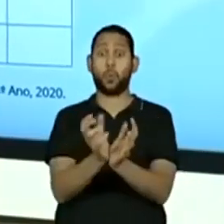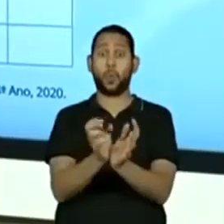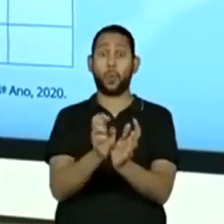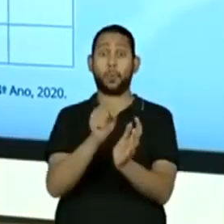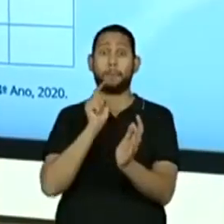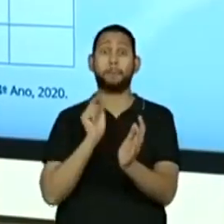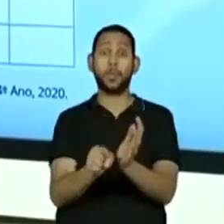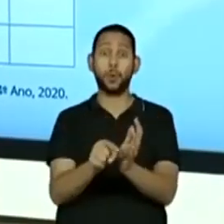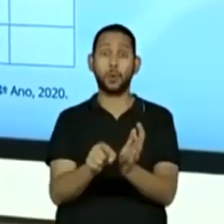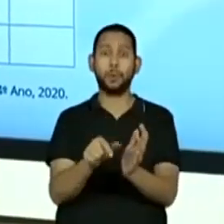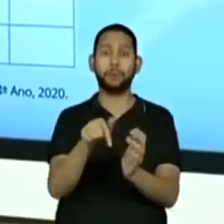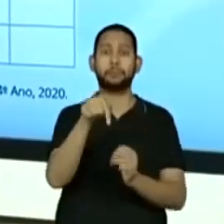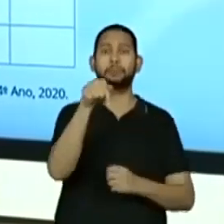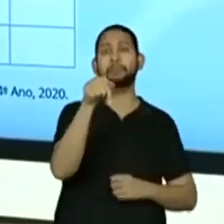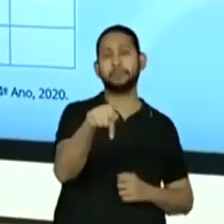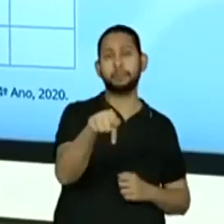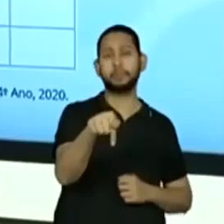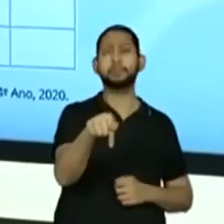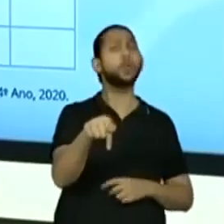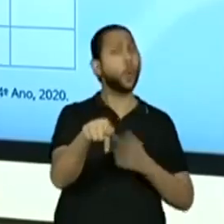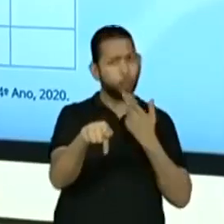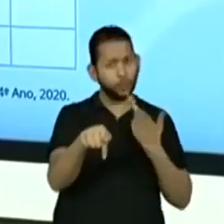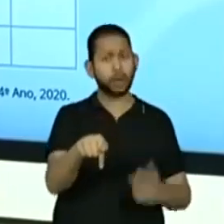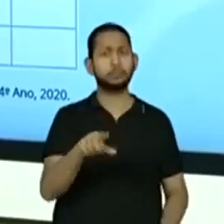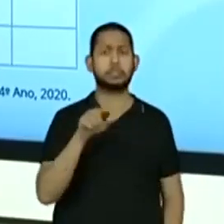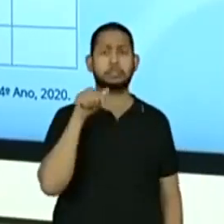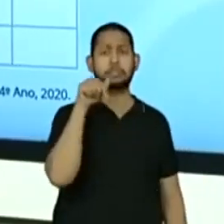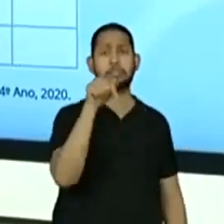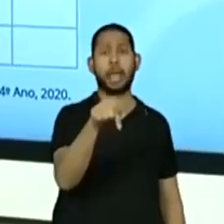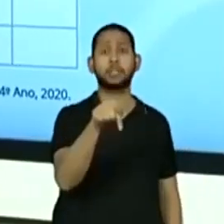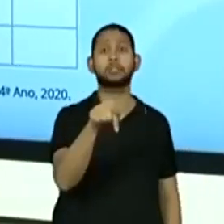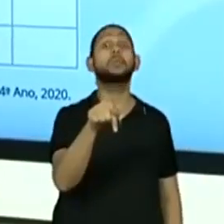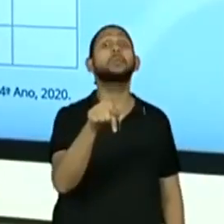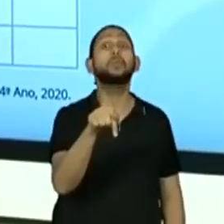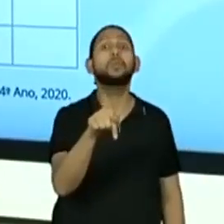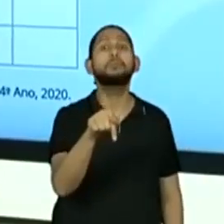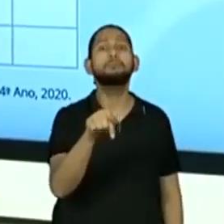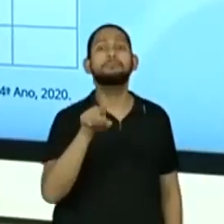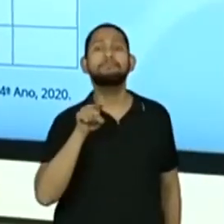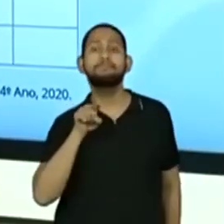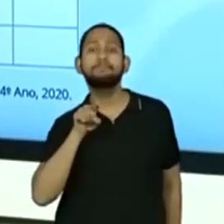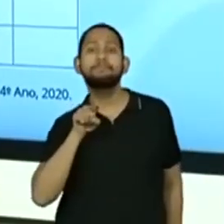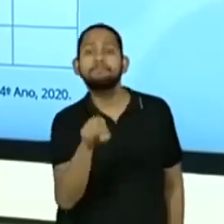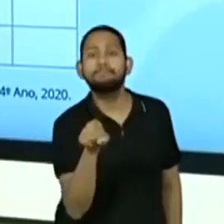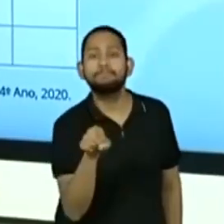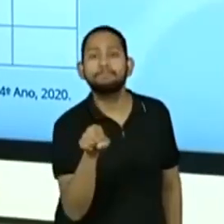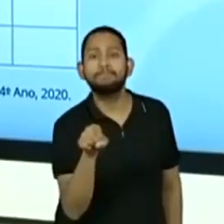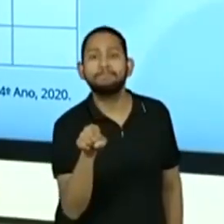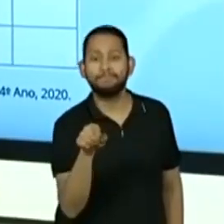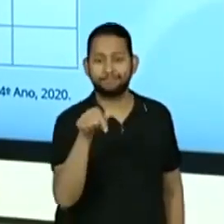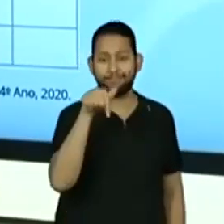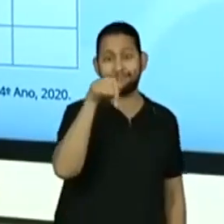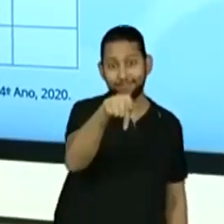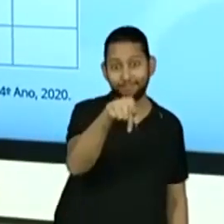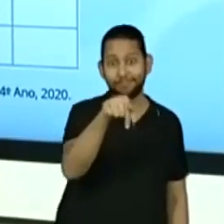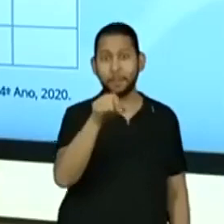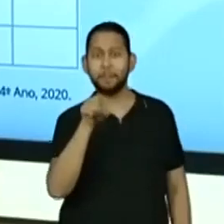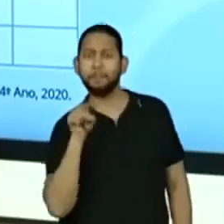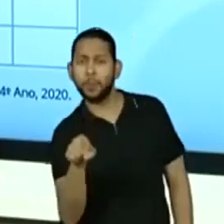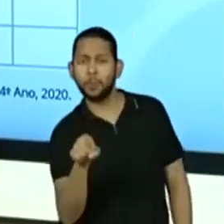eu também mantenho a leitura de 7, porém agora 7, olha o sobrenome,